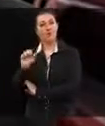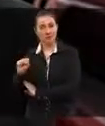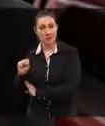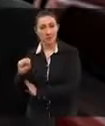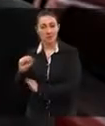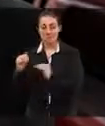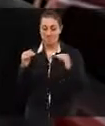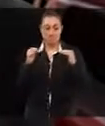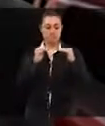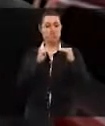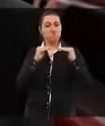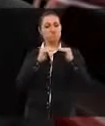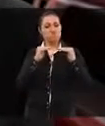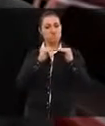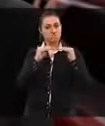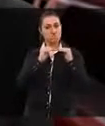ingestão